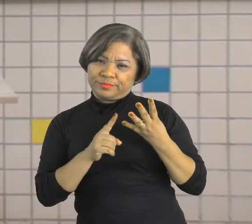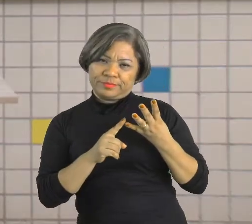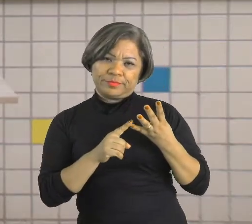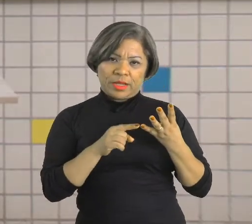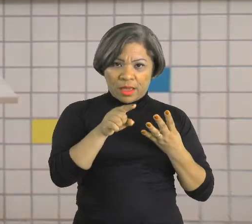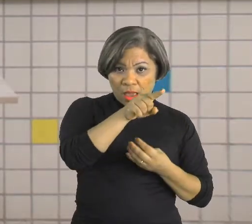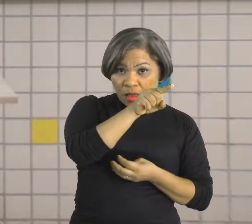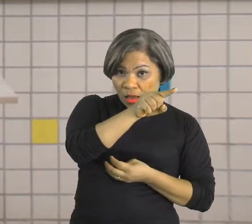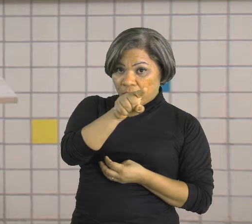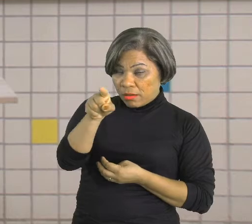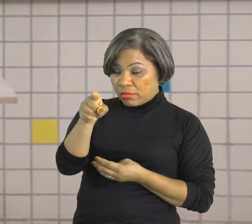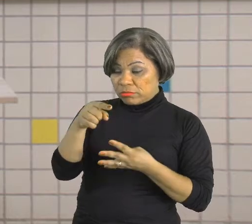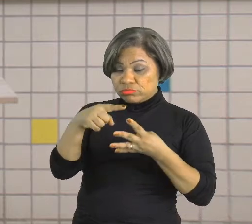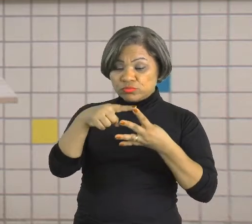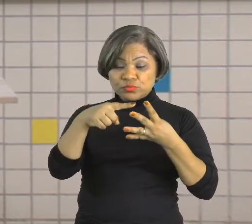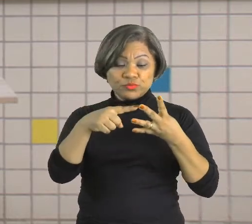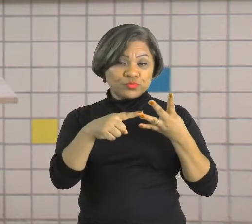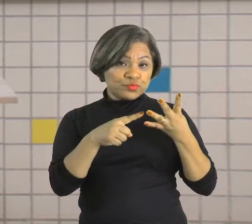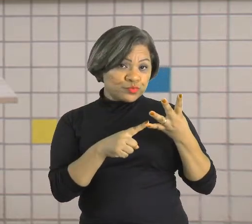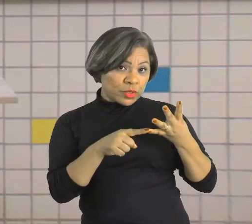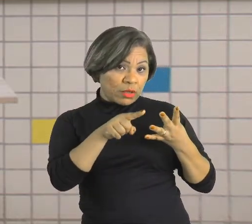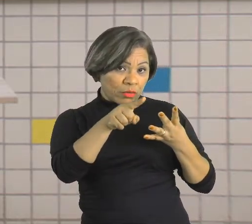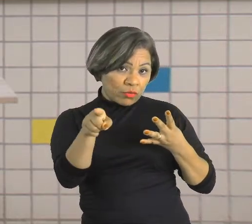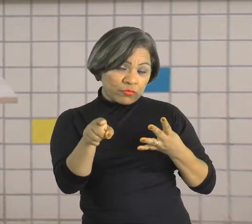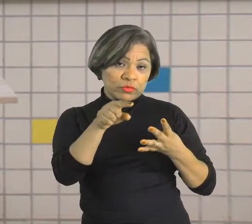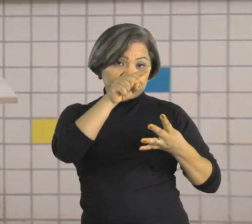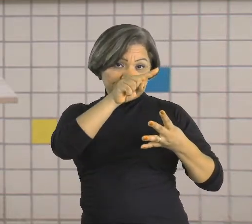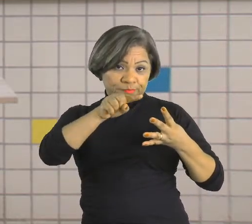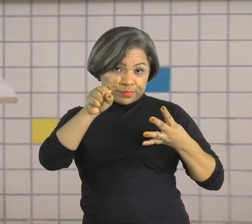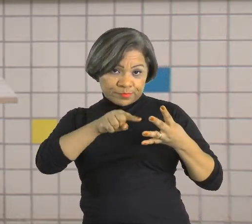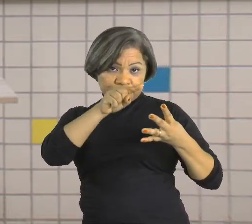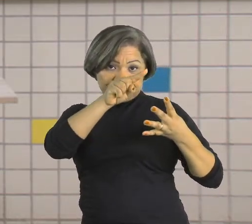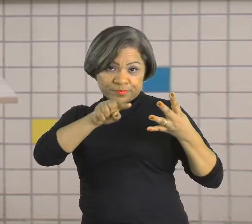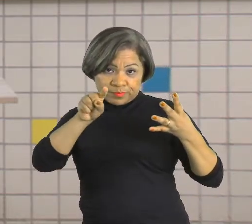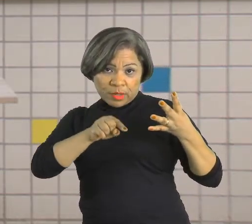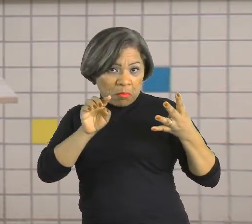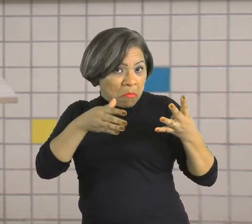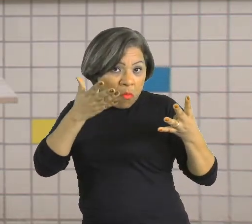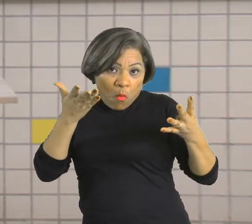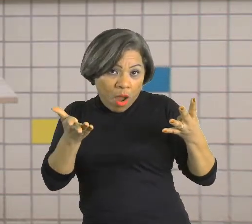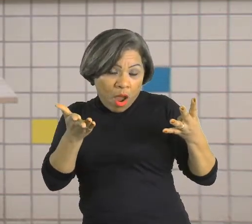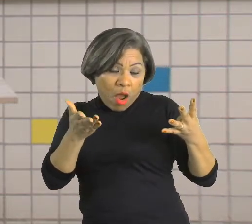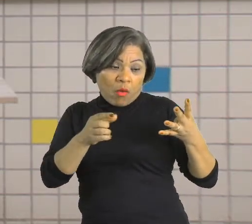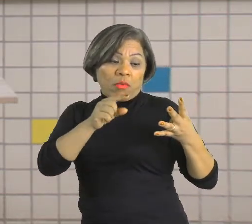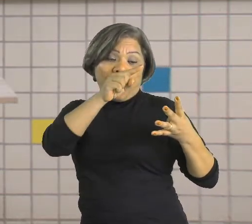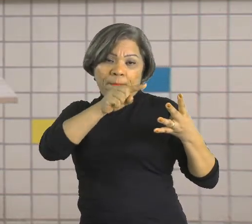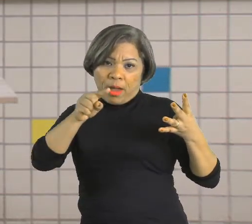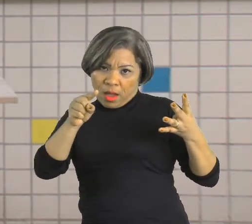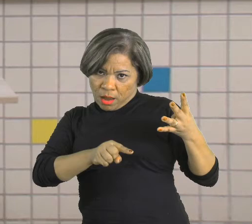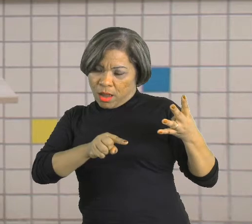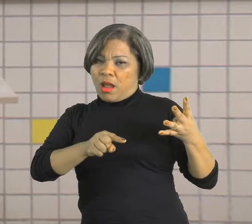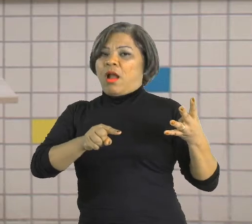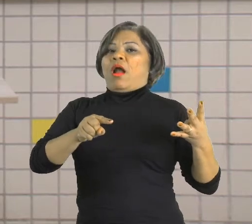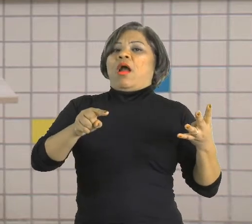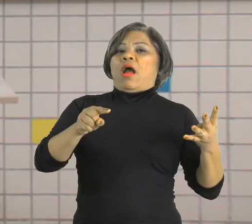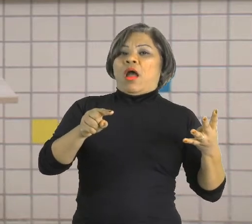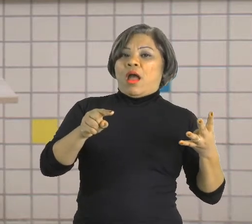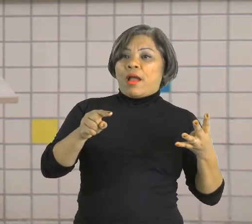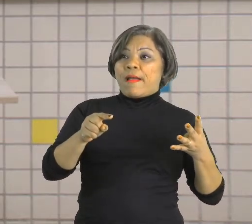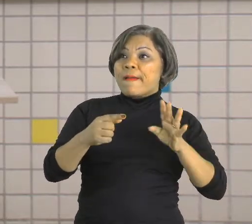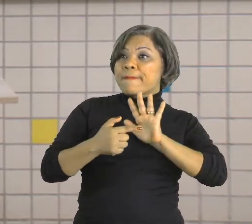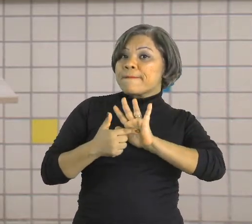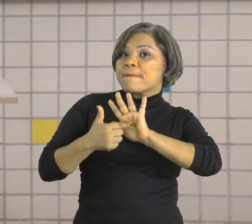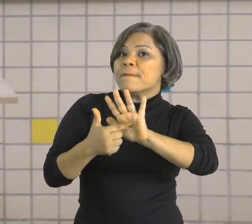vai marcar, onde você vai marcar aquela que traz o grande conflito da história,